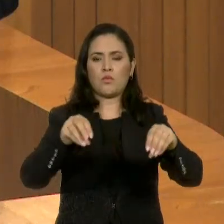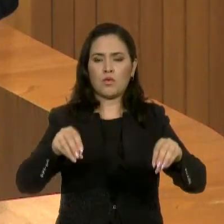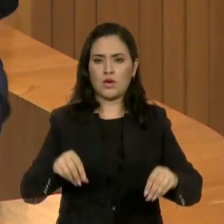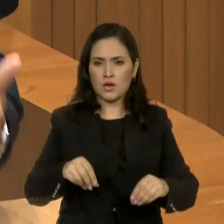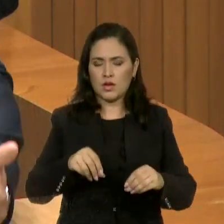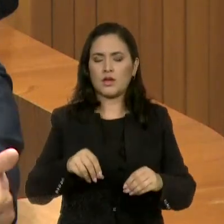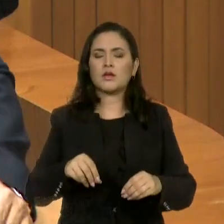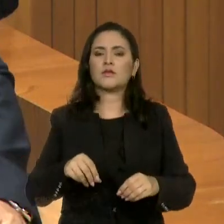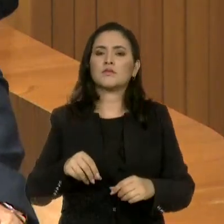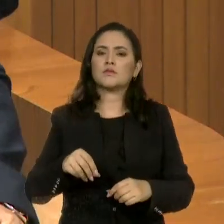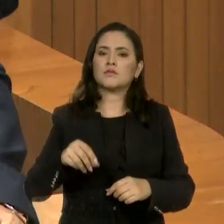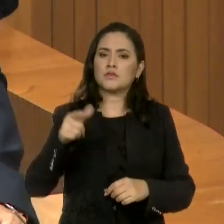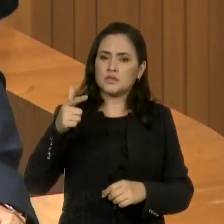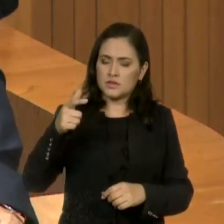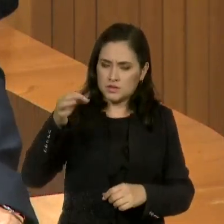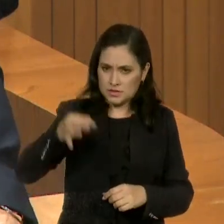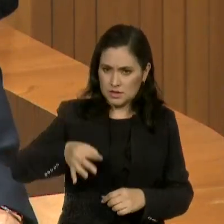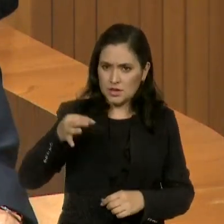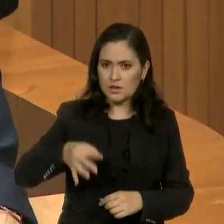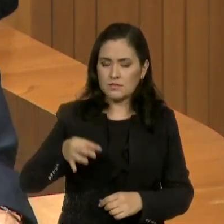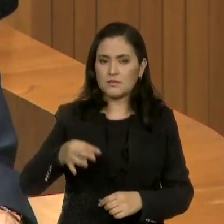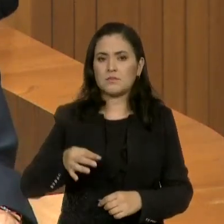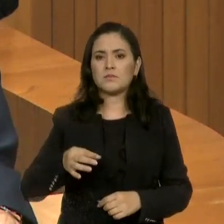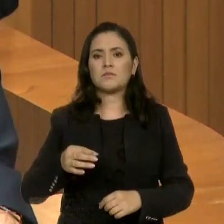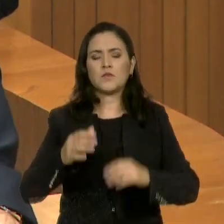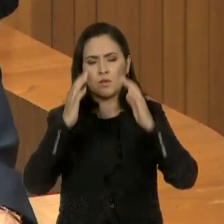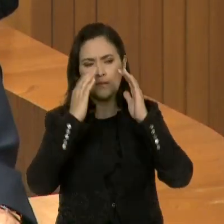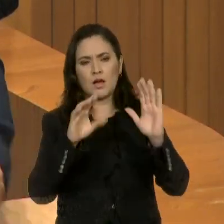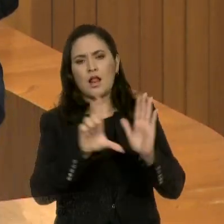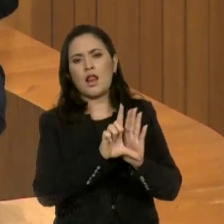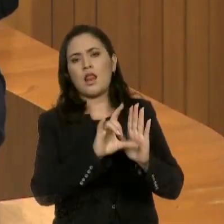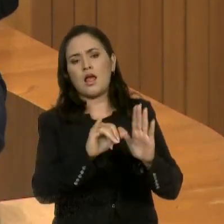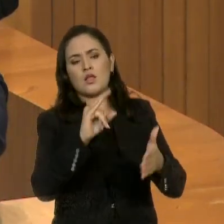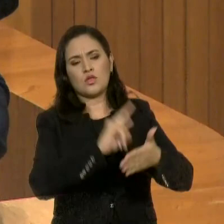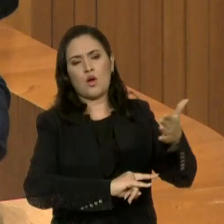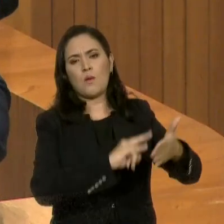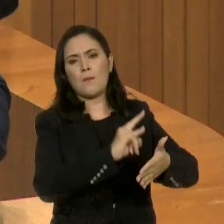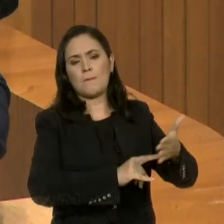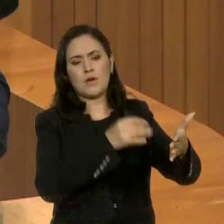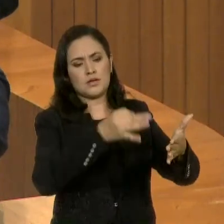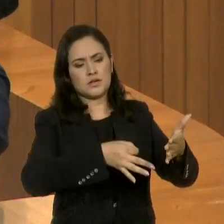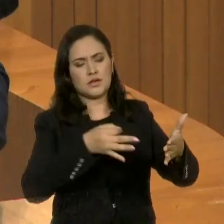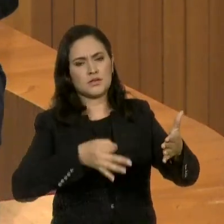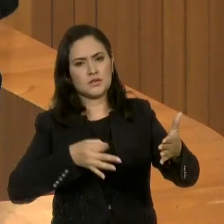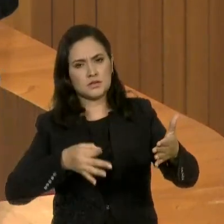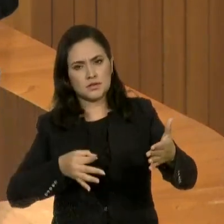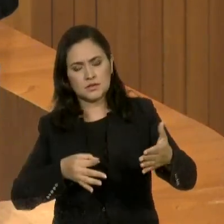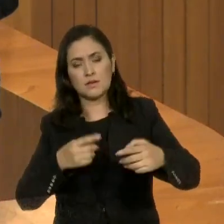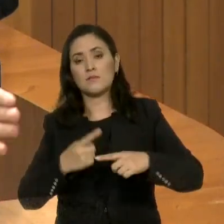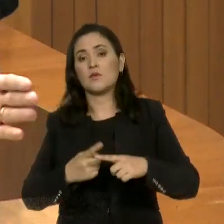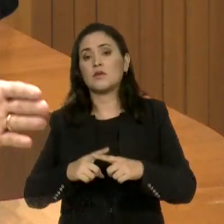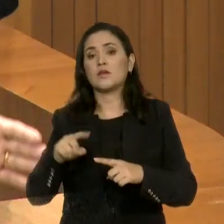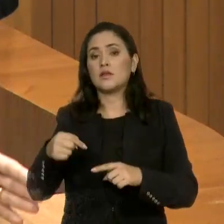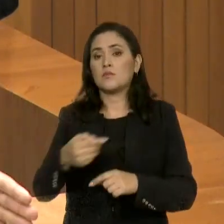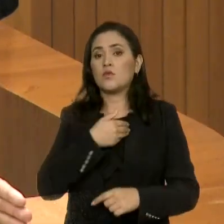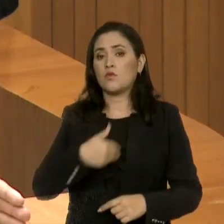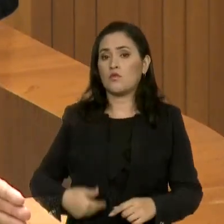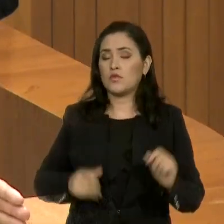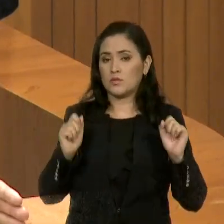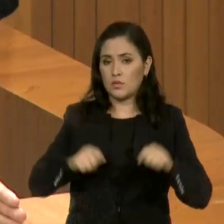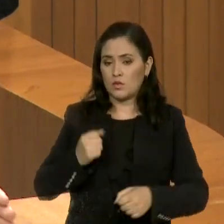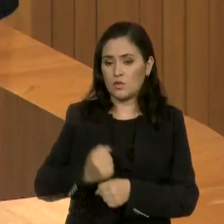para que o governo federal possa construir essas casas. As pessoas que estão interessadas, e eu estou vendo aqui